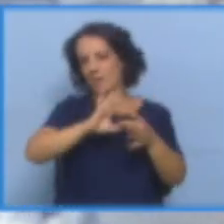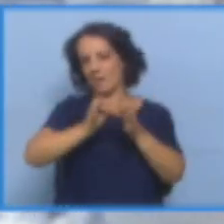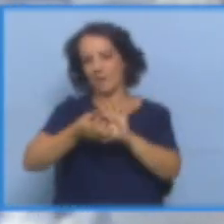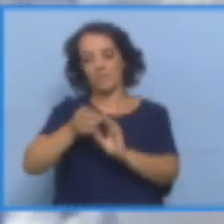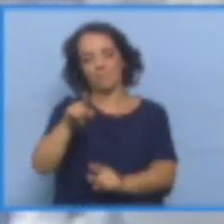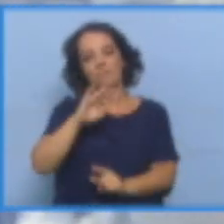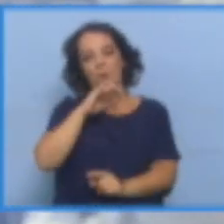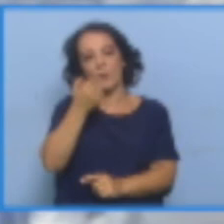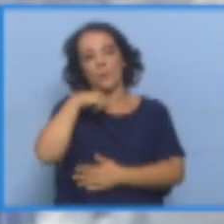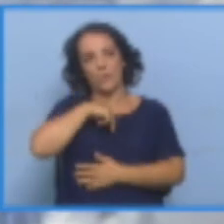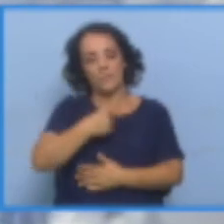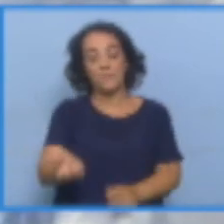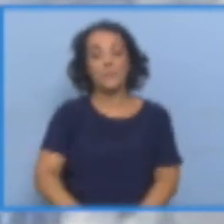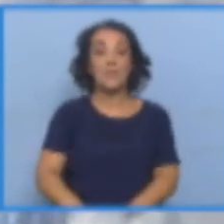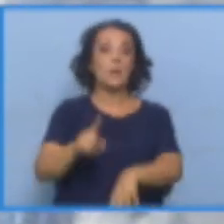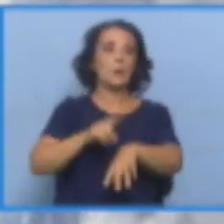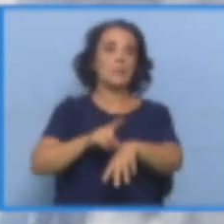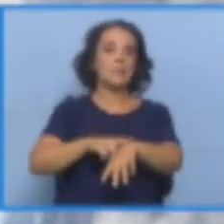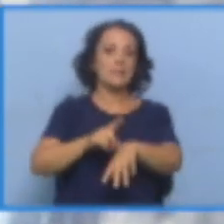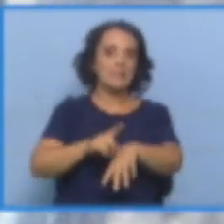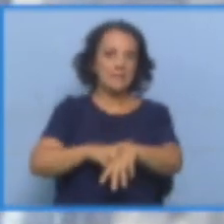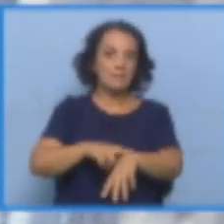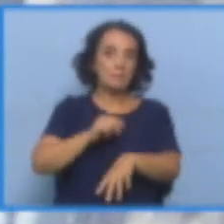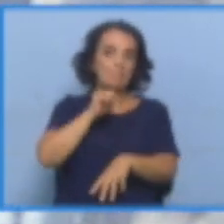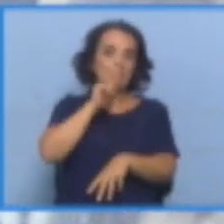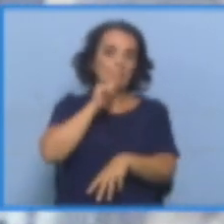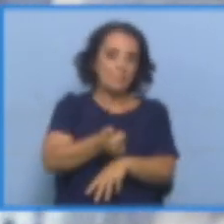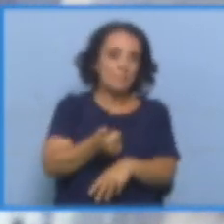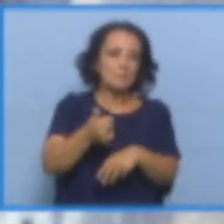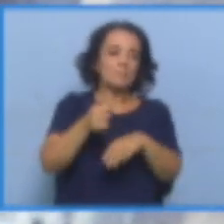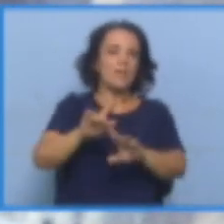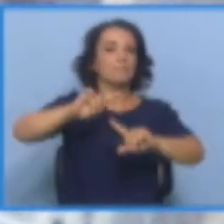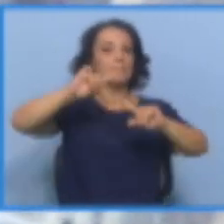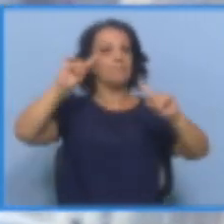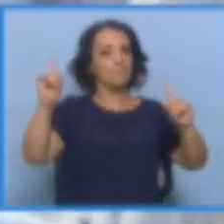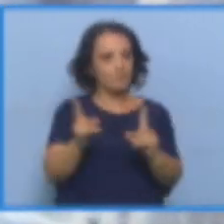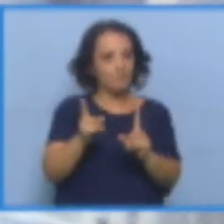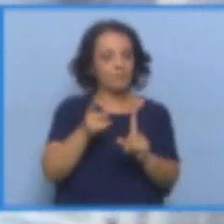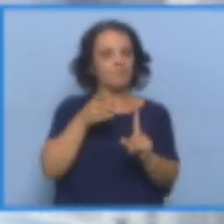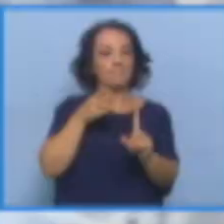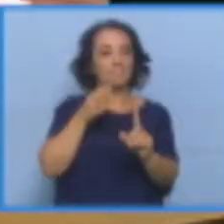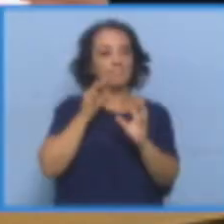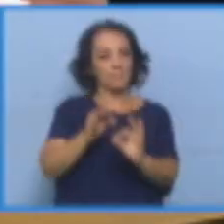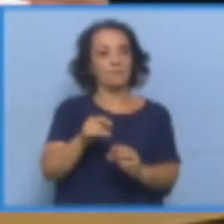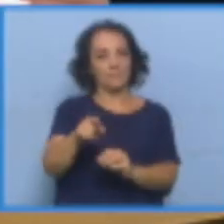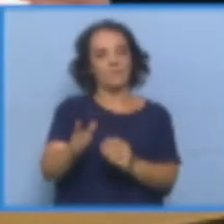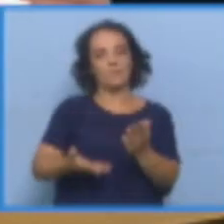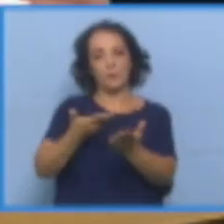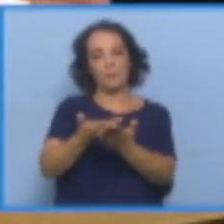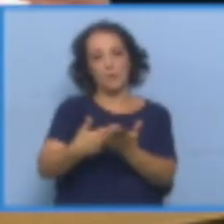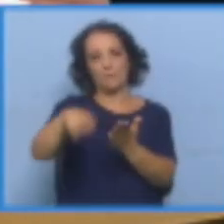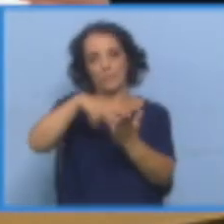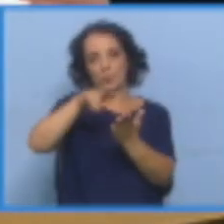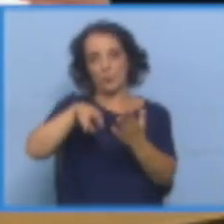do dom. O tempo não nos permite ir mais além, mas fica o essencial sobre esta proposta